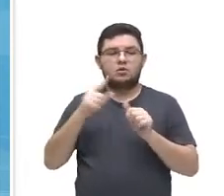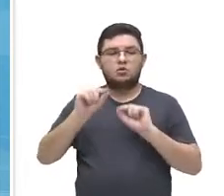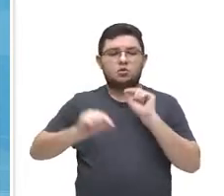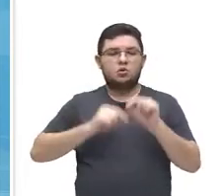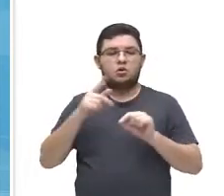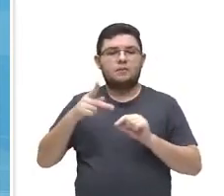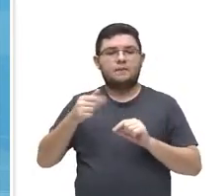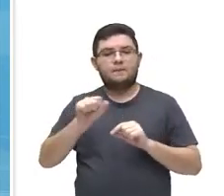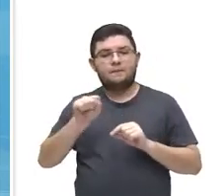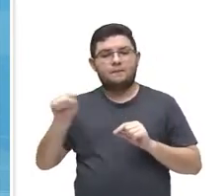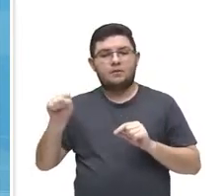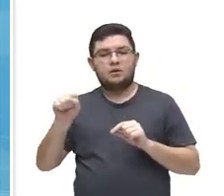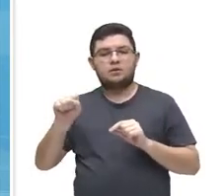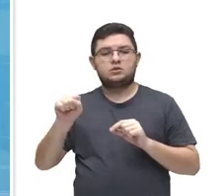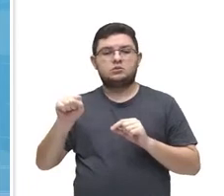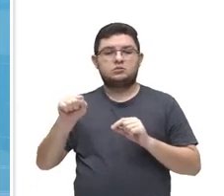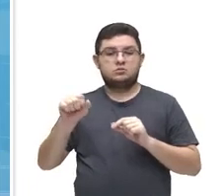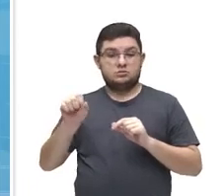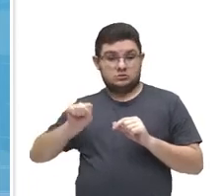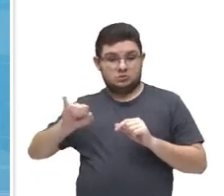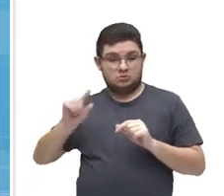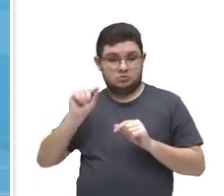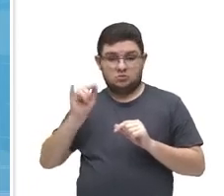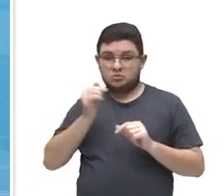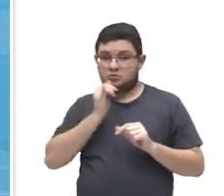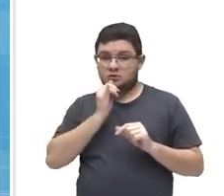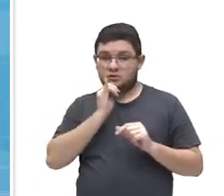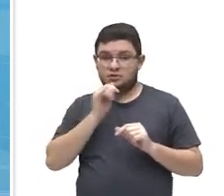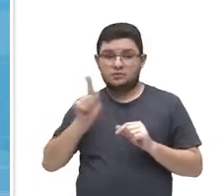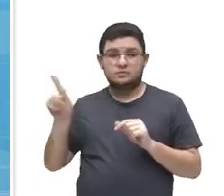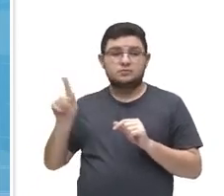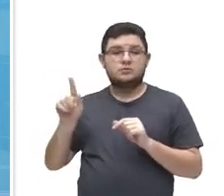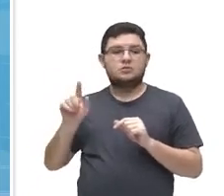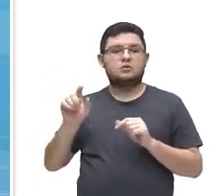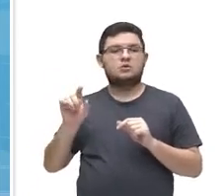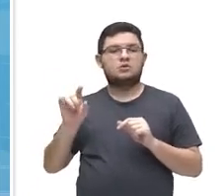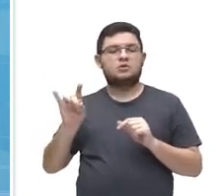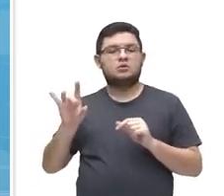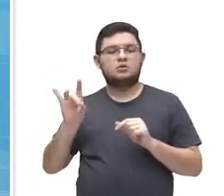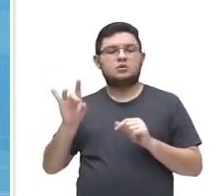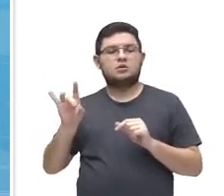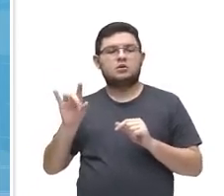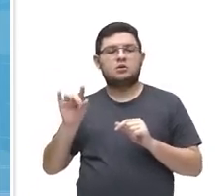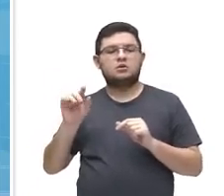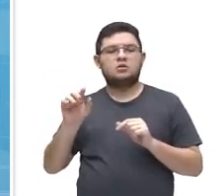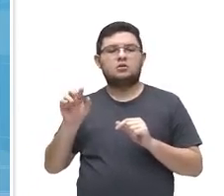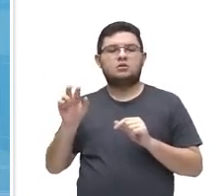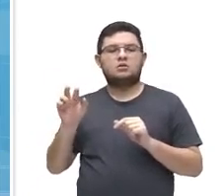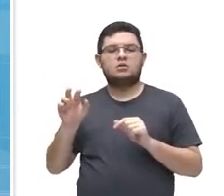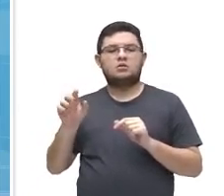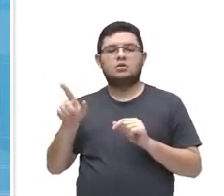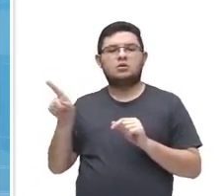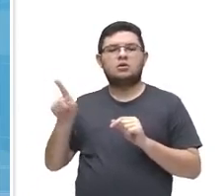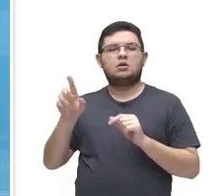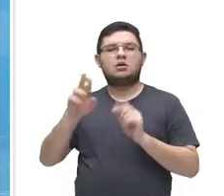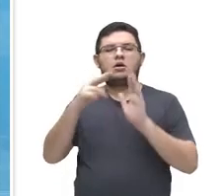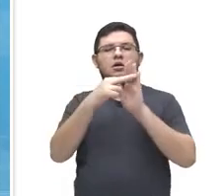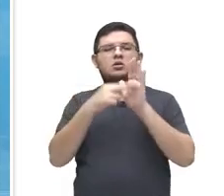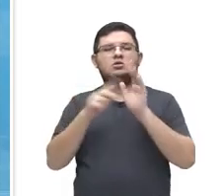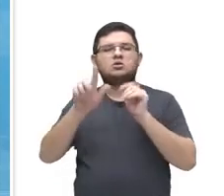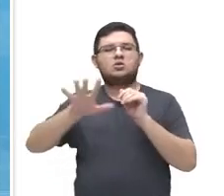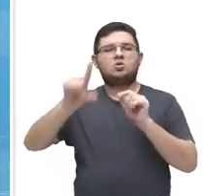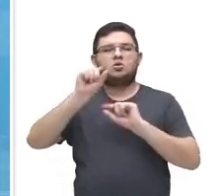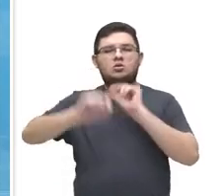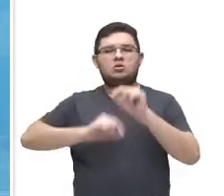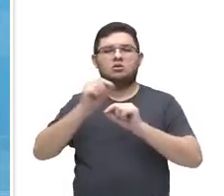se eu for colocar esse verbo aqui, ó, na regra geral, então esse verbo deveria ficar com 3 S's. Não é possível,